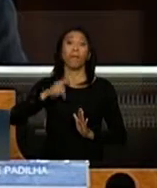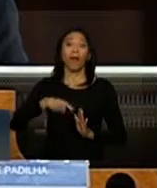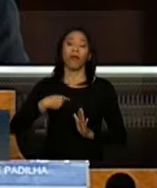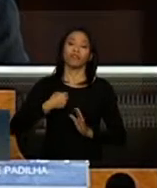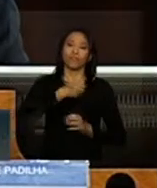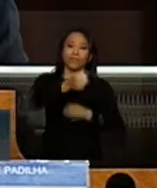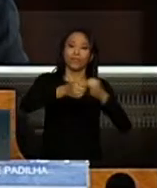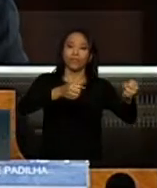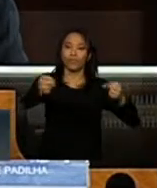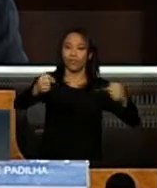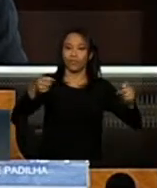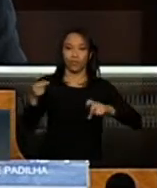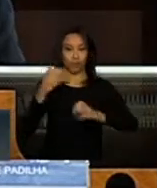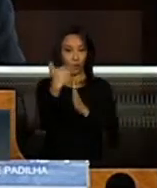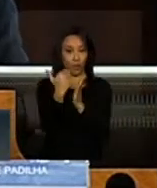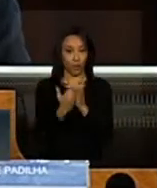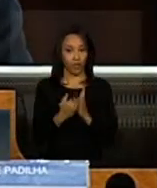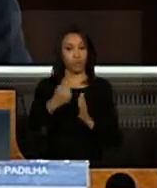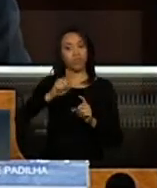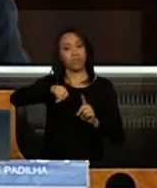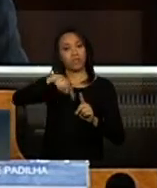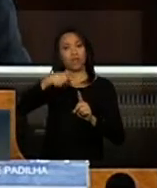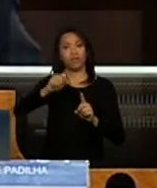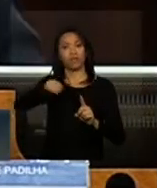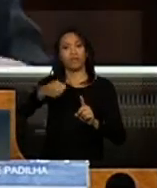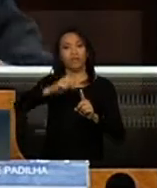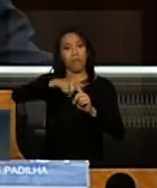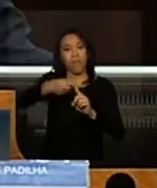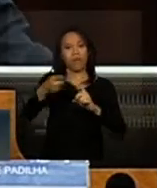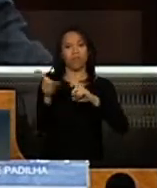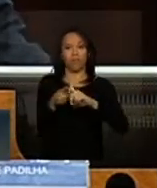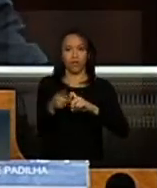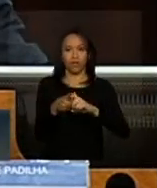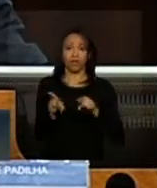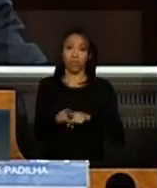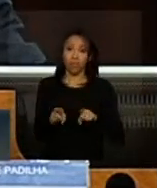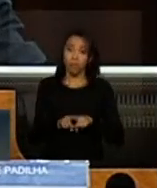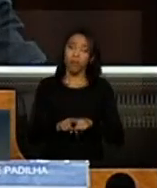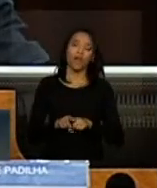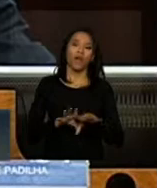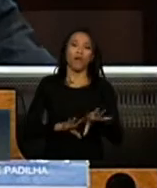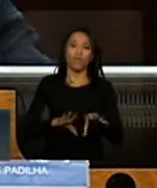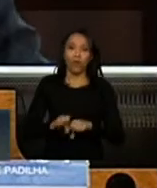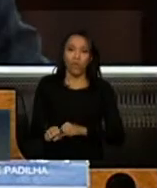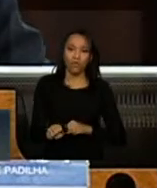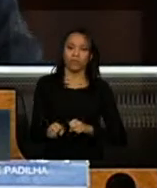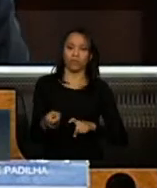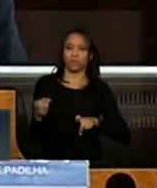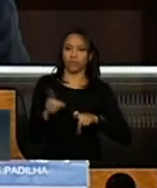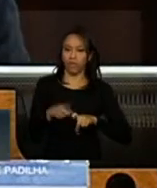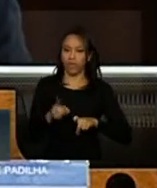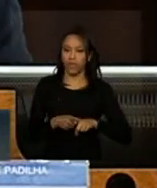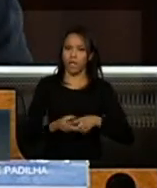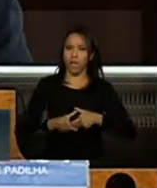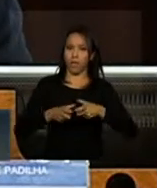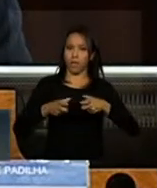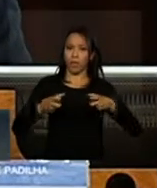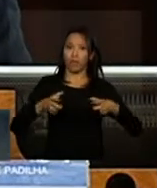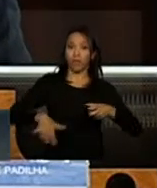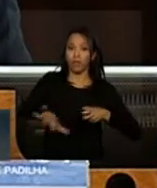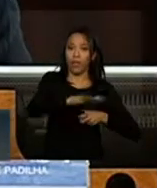do programa Mais Médicos. É um grande esforço para isso. Além da formação dos médicos residentes, da ampliação de residência em